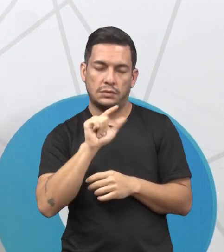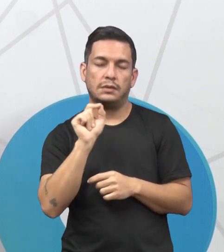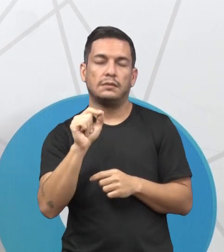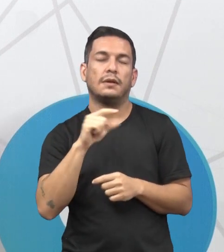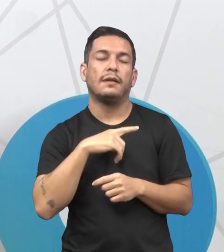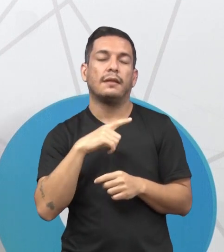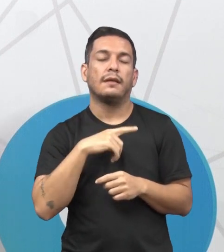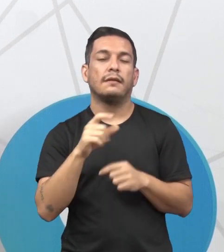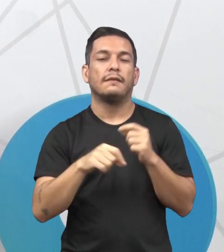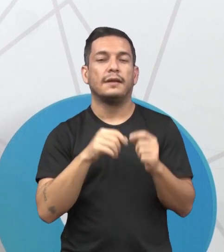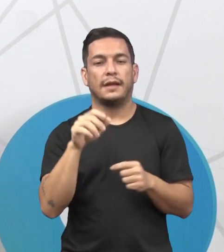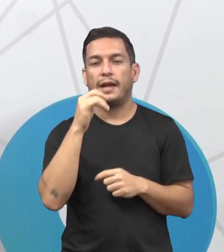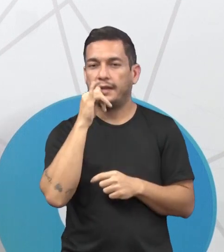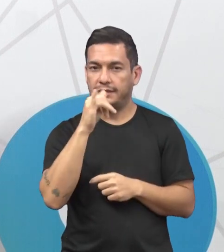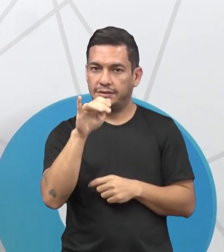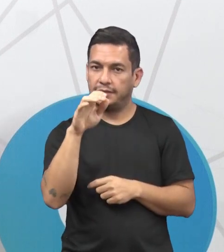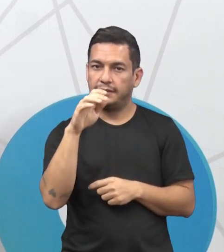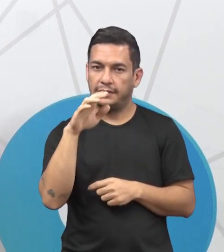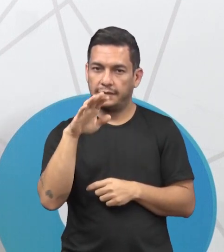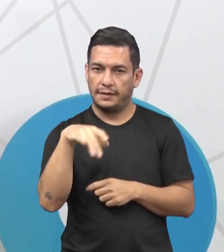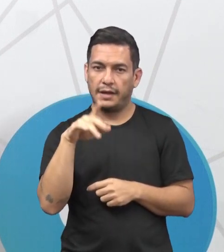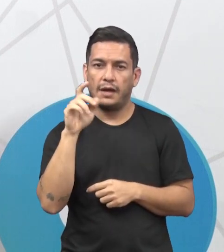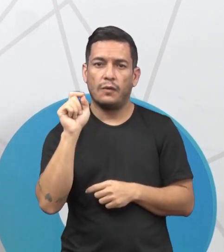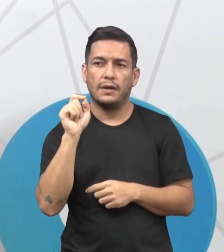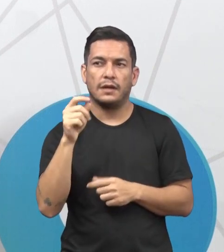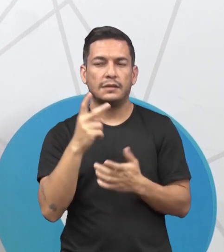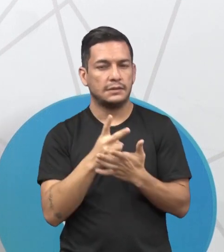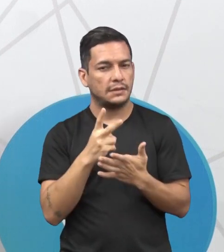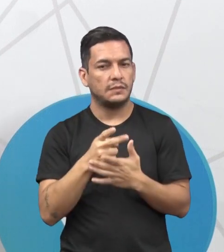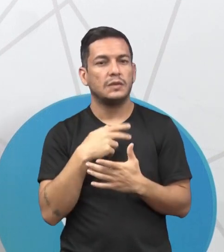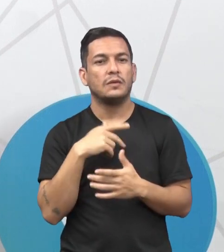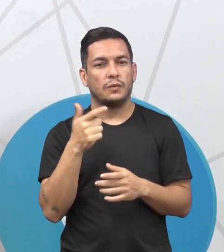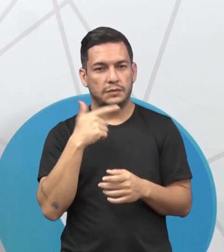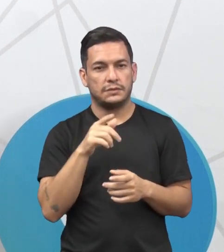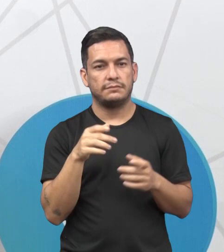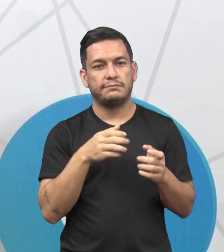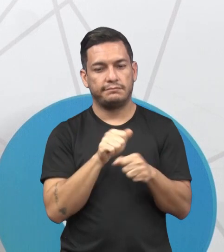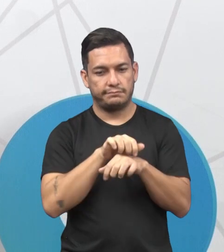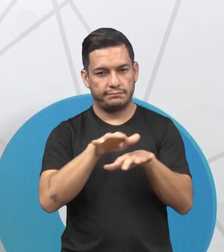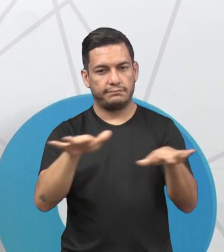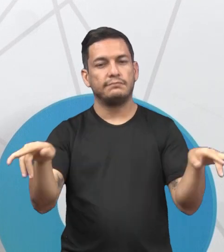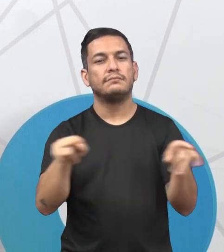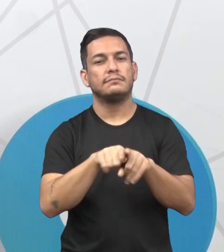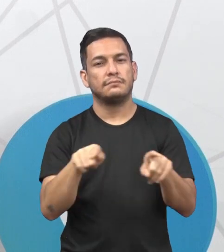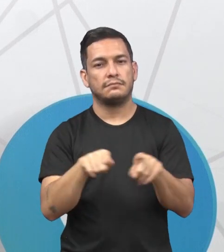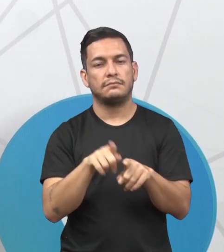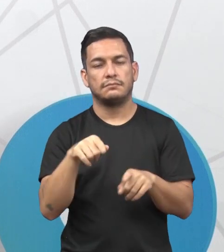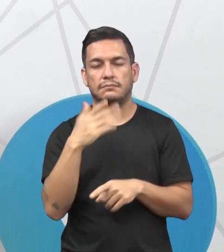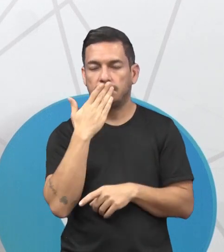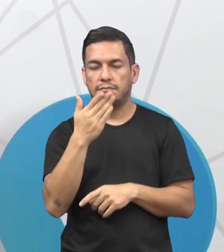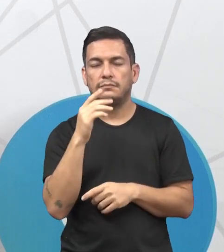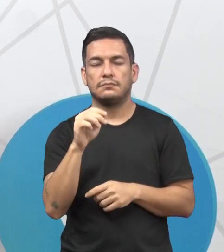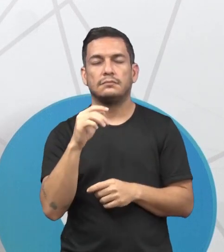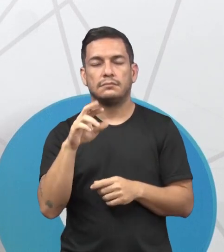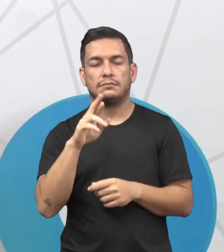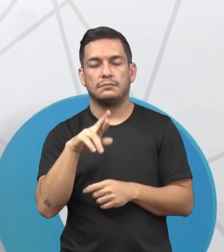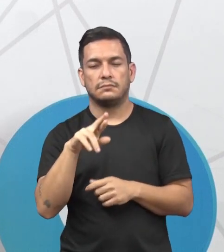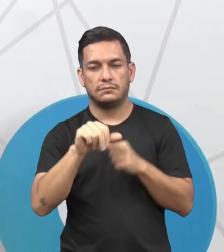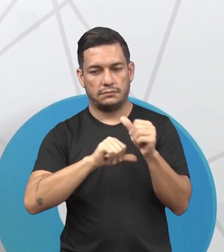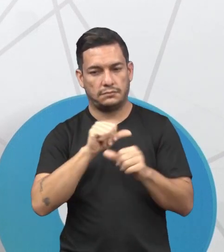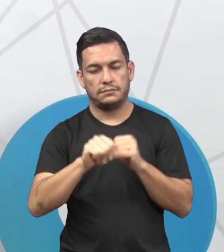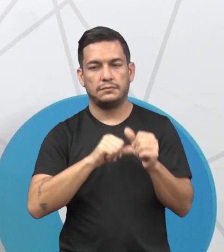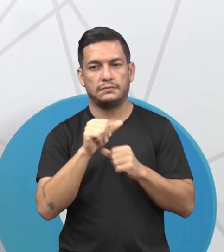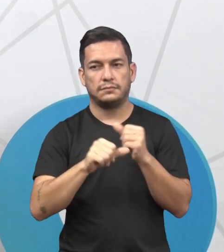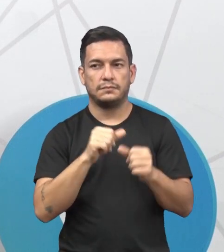a energia elétrica. É uma fonte que está cada vez mais ganhando espaço e também é uma das tipologias renováveis, né?